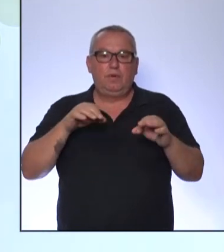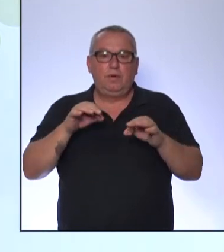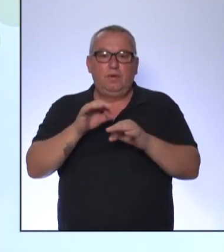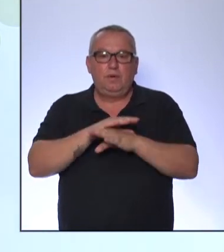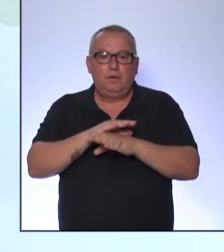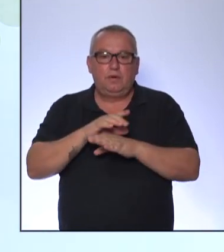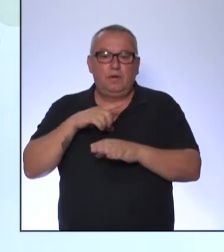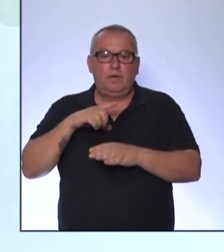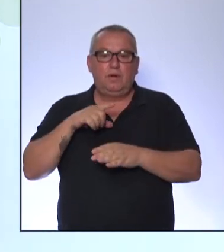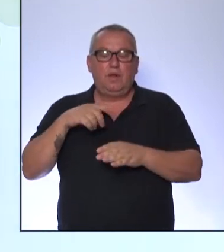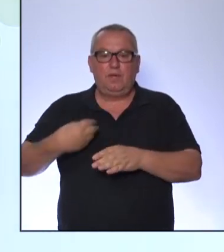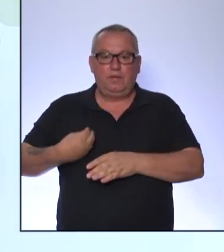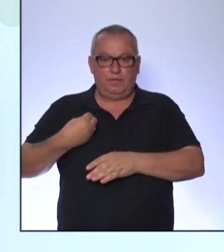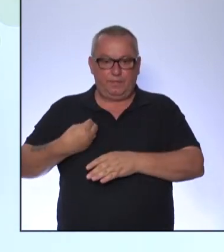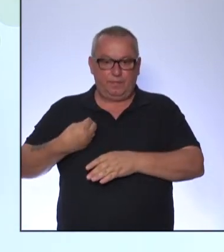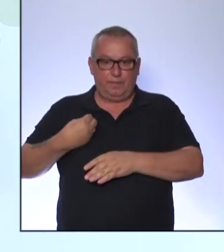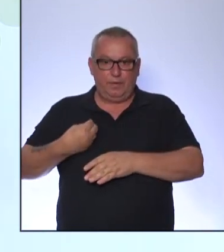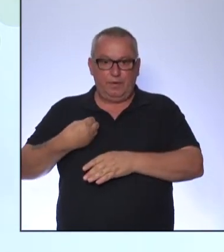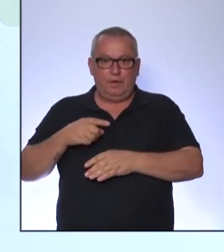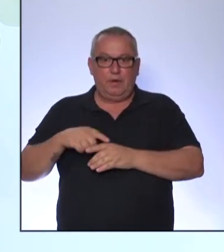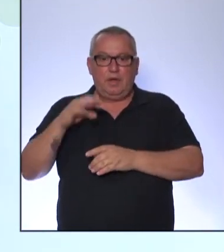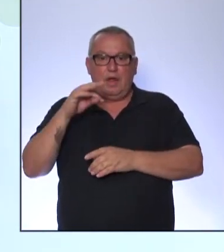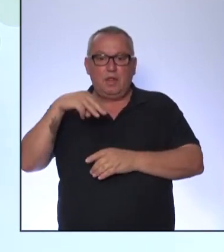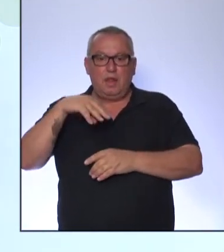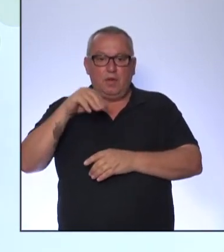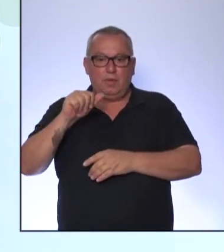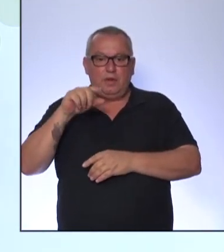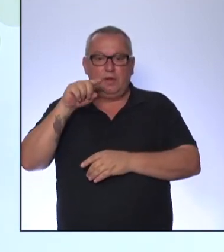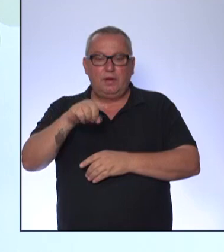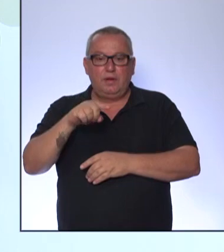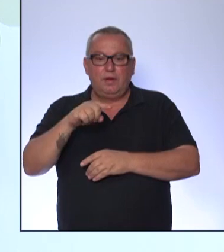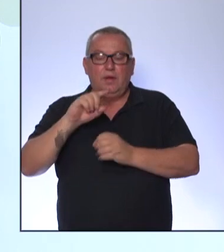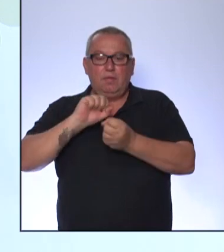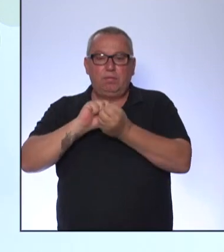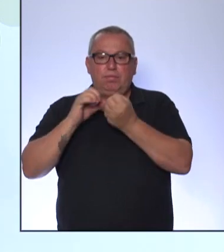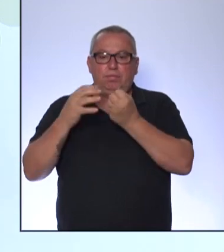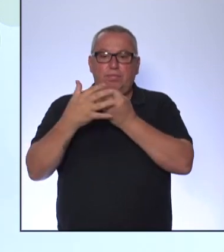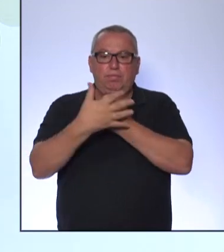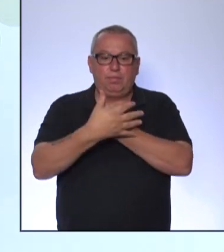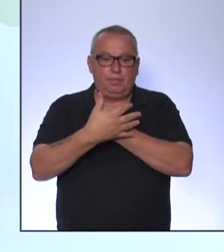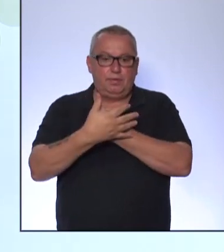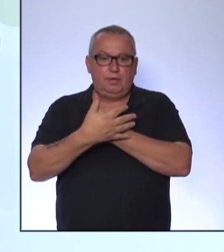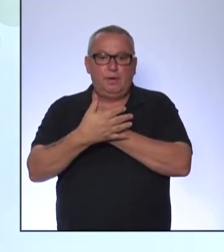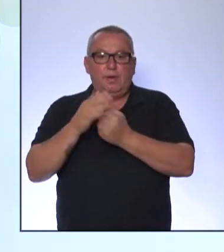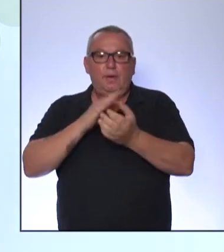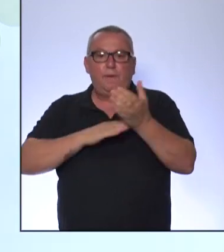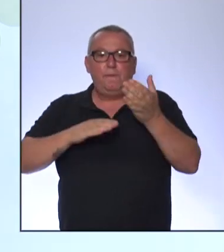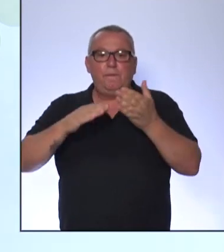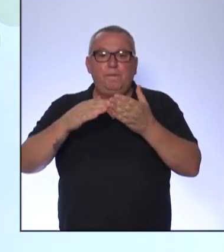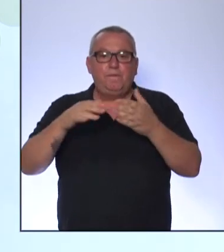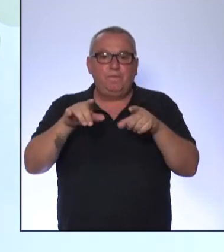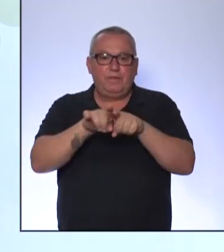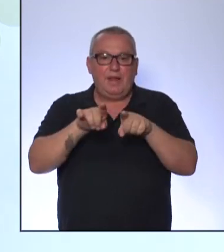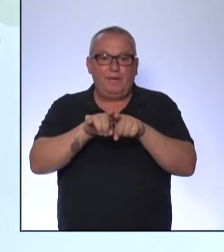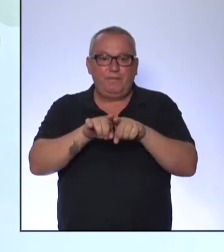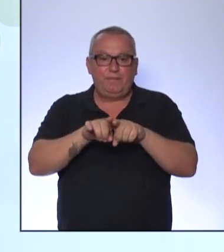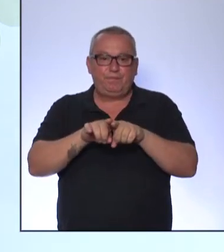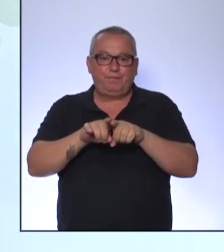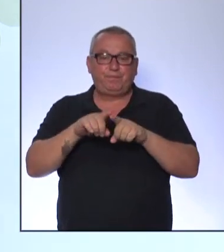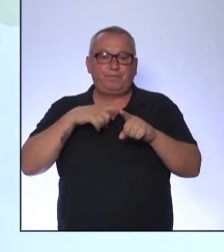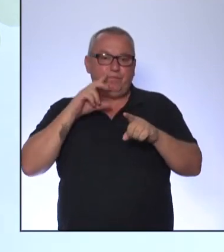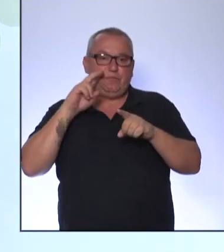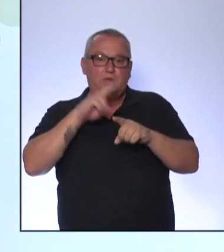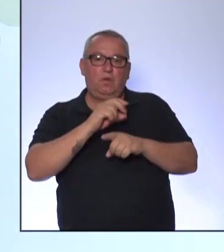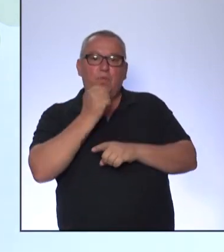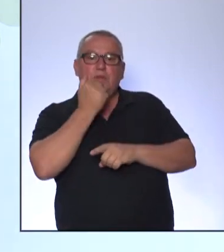está estudando, que a gente está vivenciando, que é a temática dessa pandemia, a gente está vendo hoje que todos os olhares estão para a ciência,